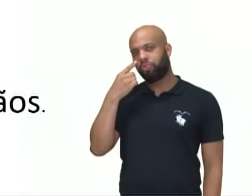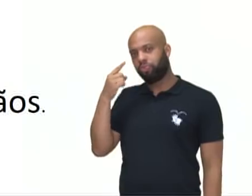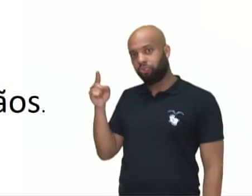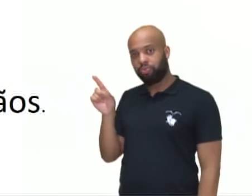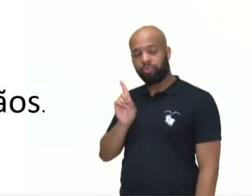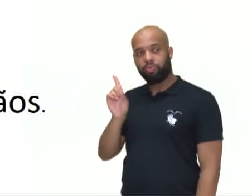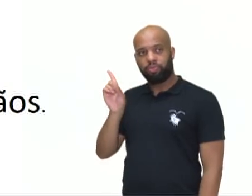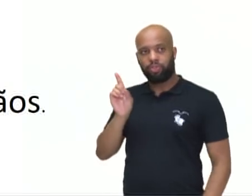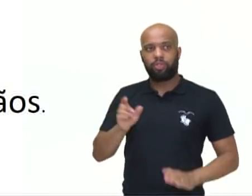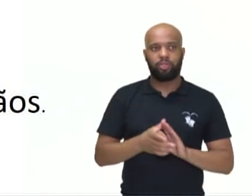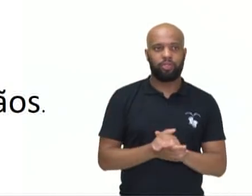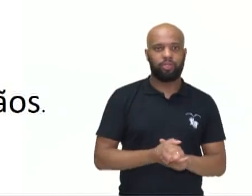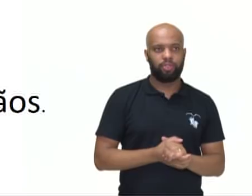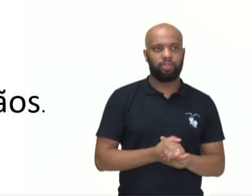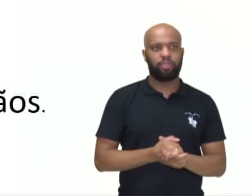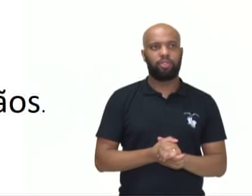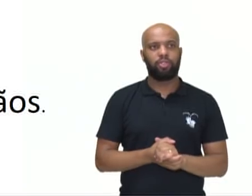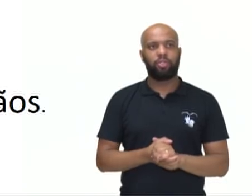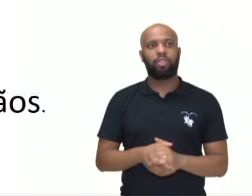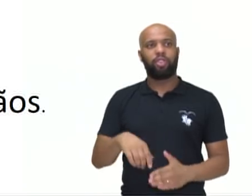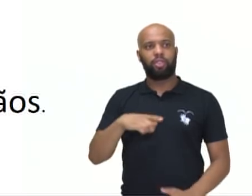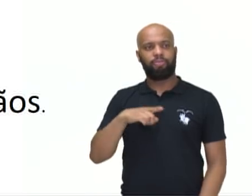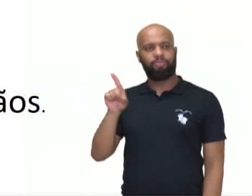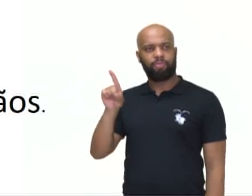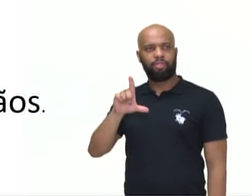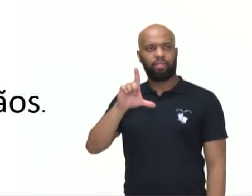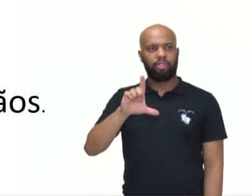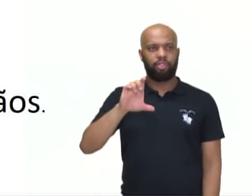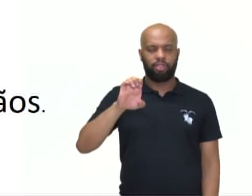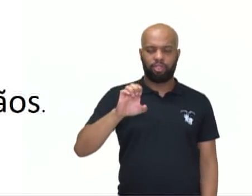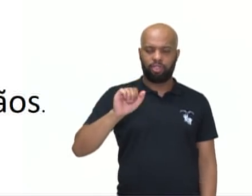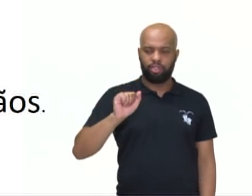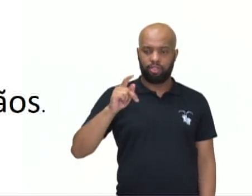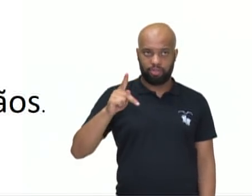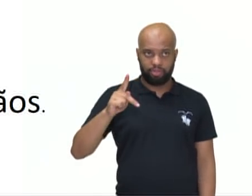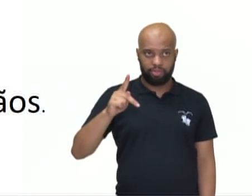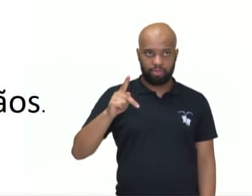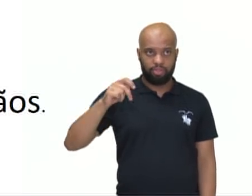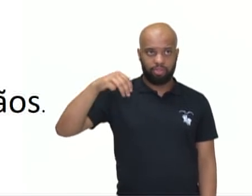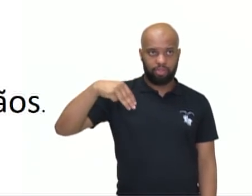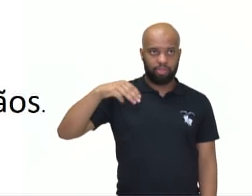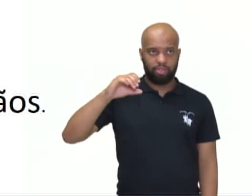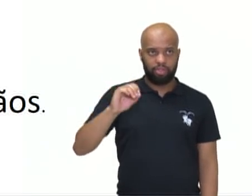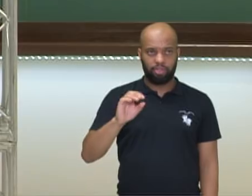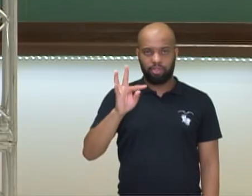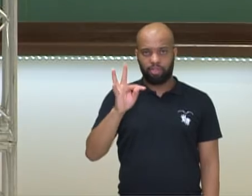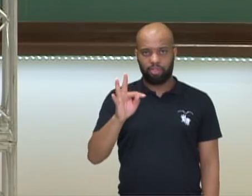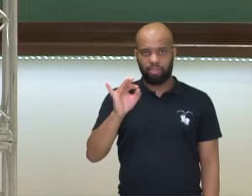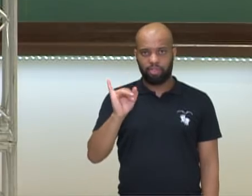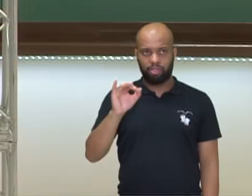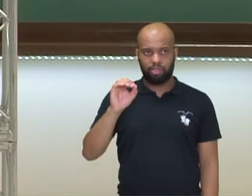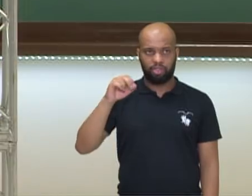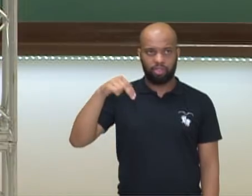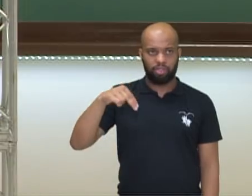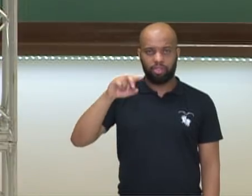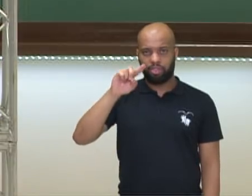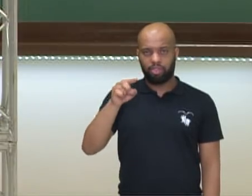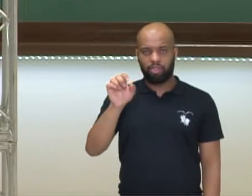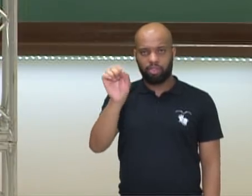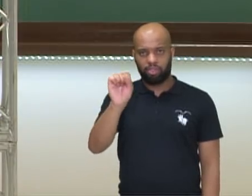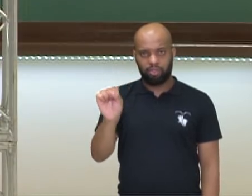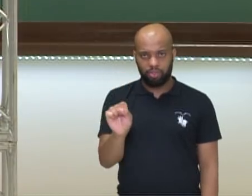um deles é a Leap Motions, que é o quê? É um equipamento que é preso